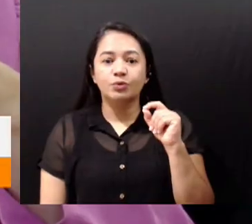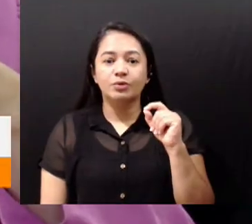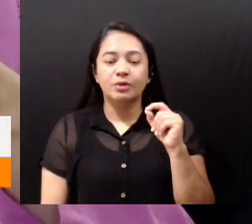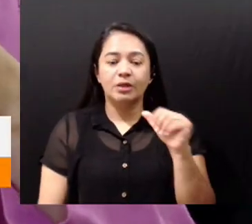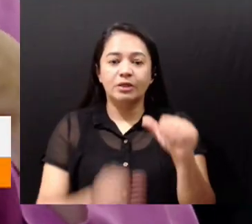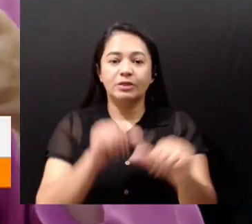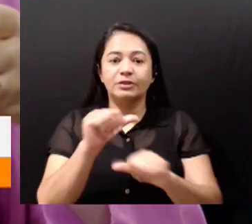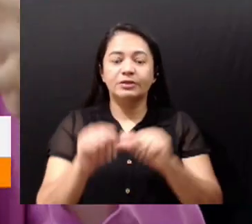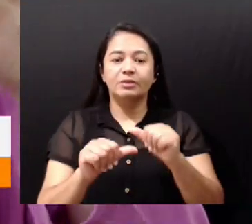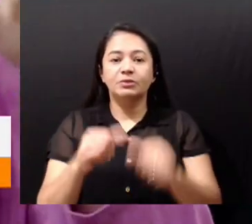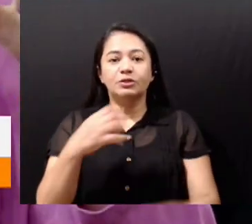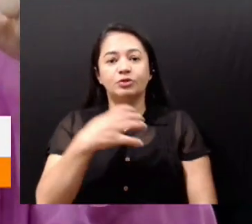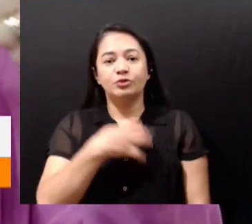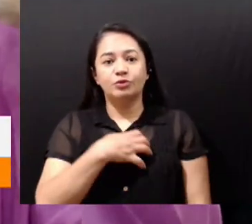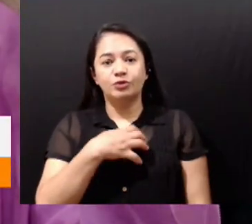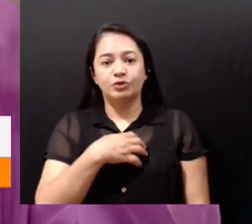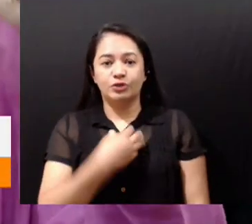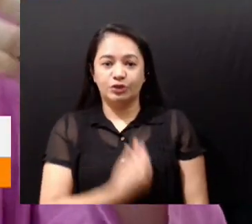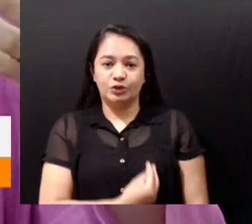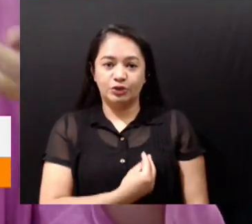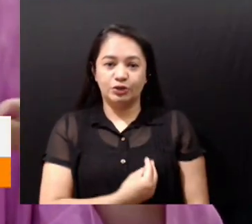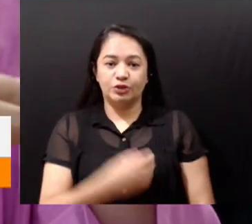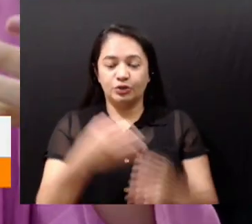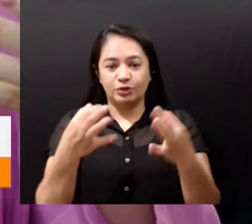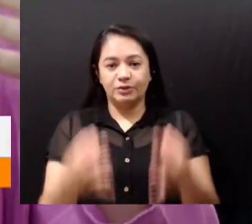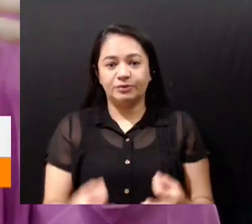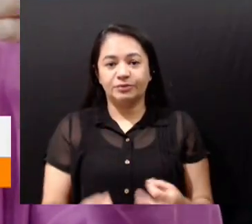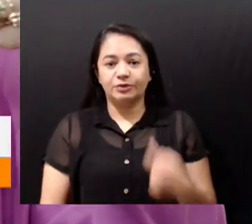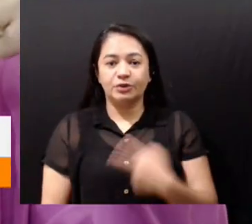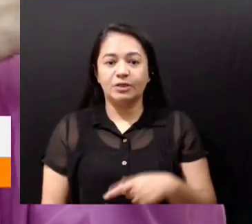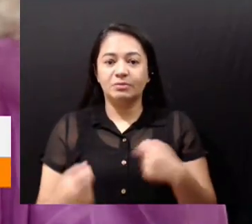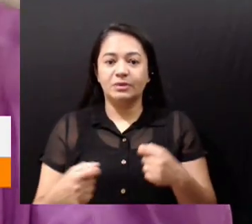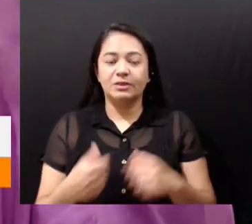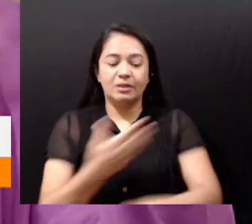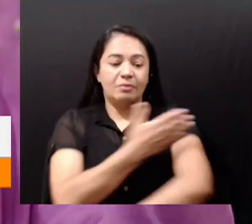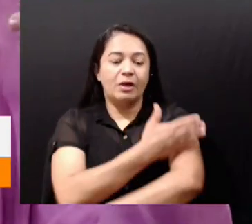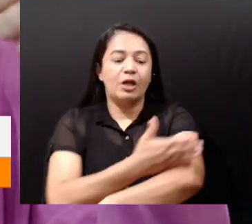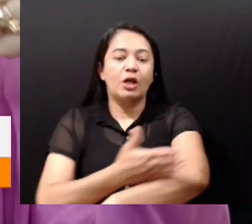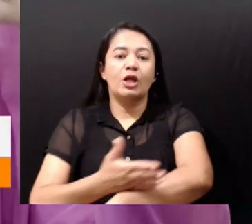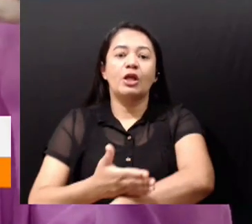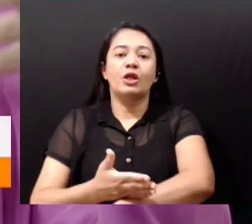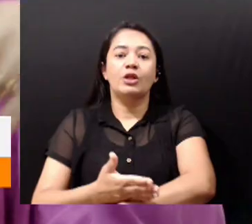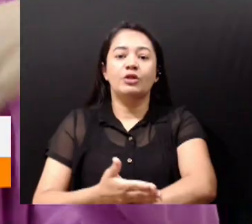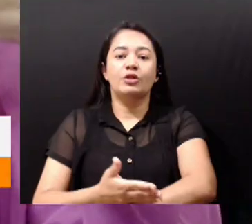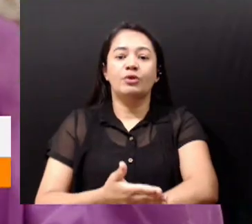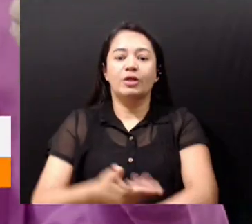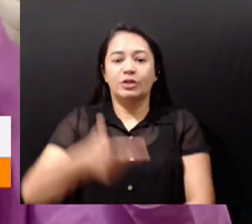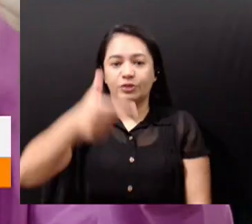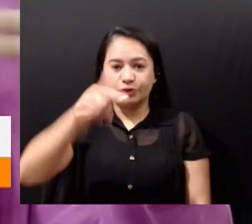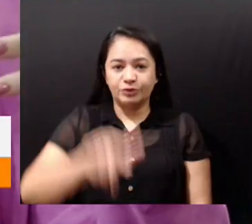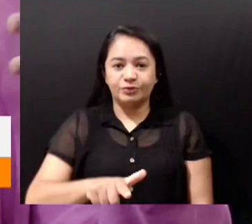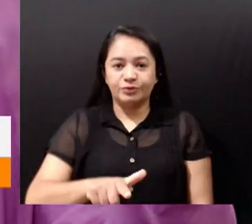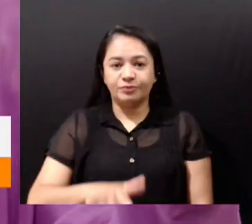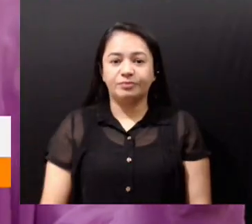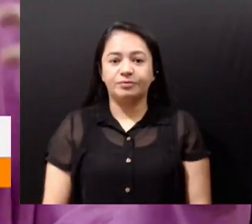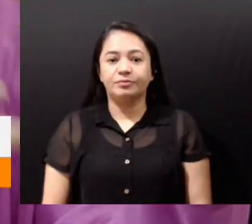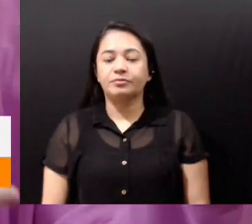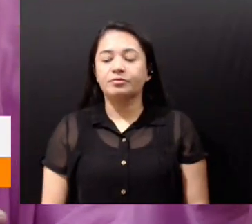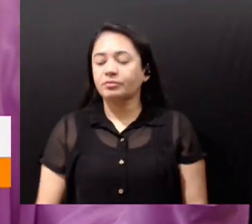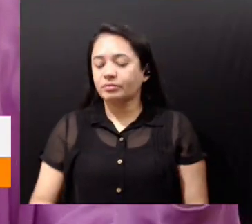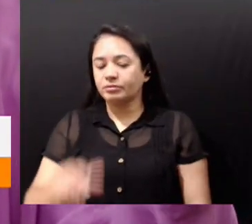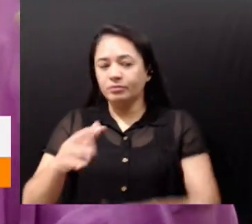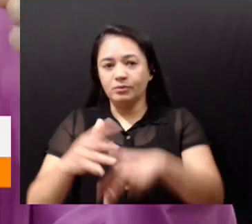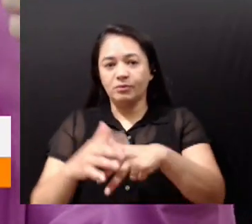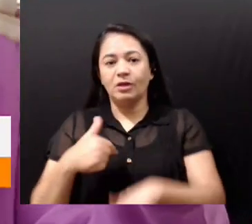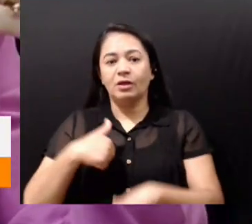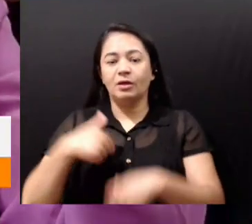vida, de forma adequada, ou seja, a gente precisa se reeducar. Então, quando várias vezes eu falo aos meus pacientes, tanto no consultório, na questão